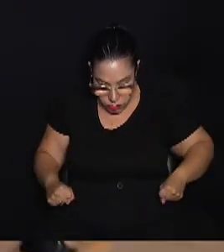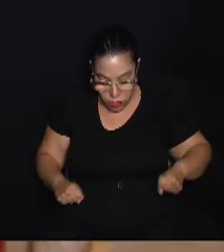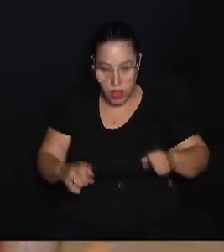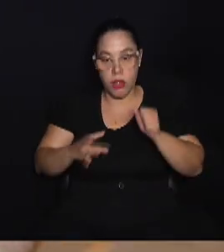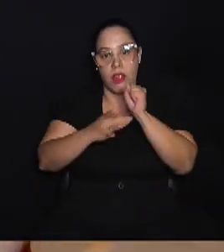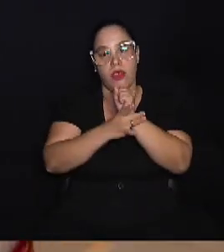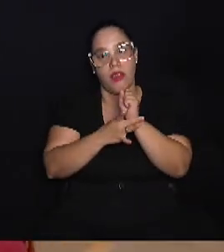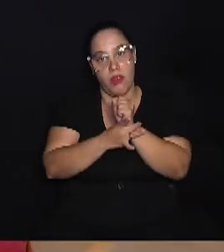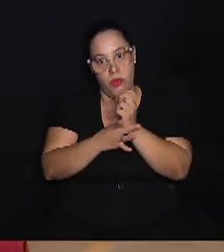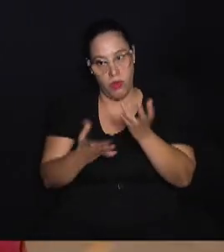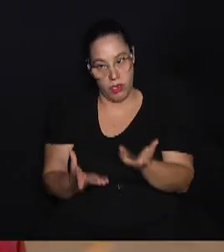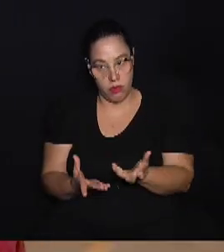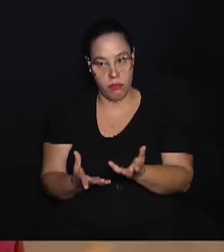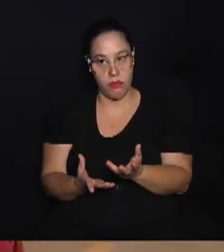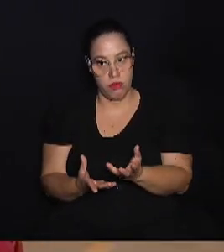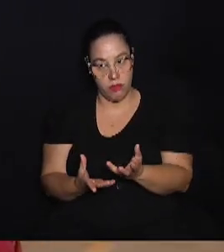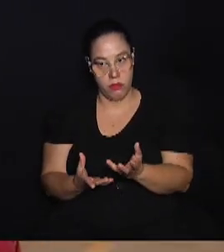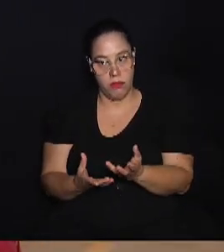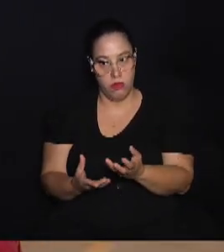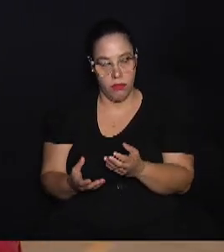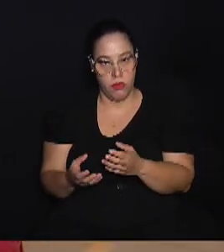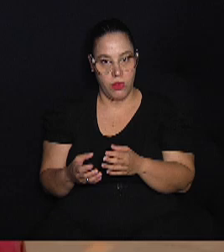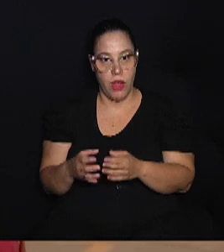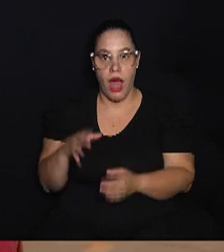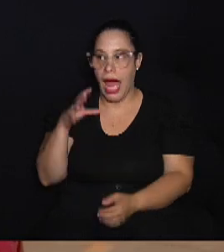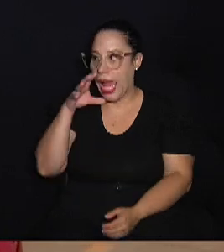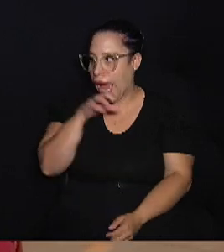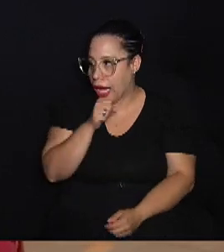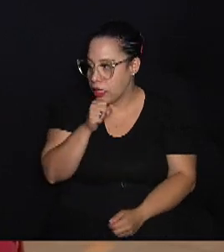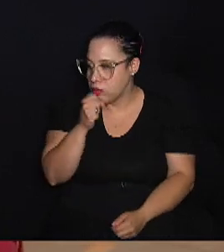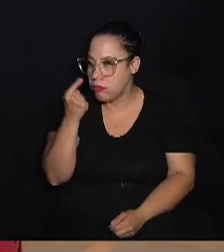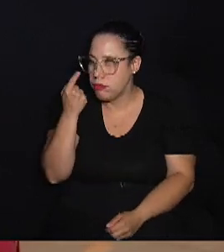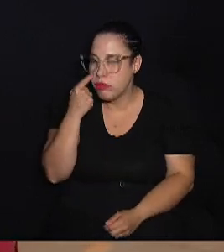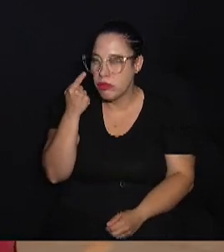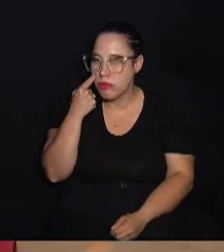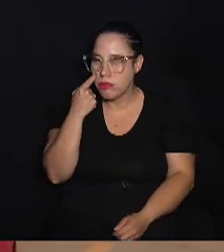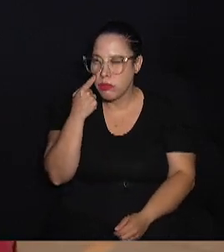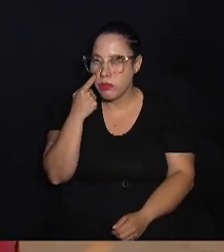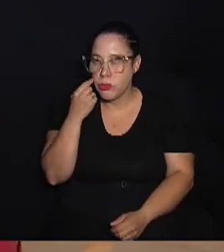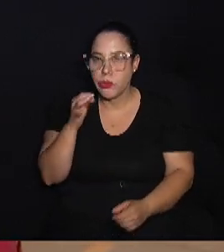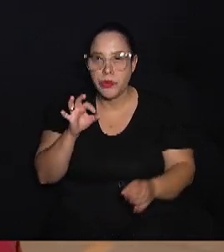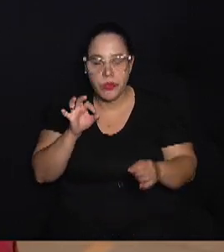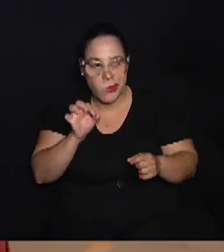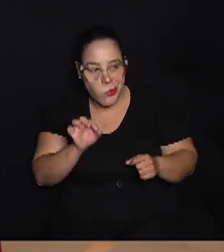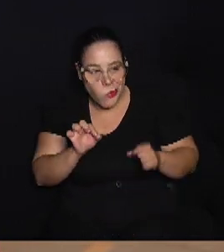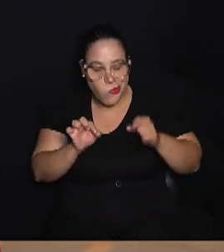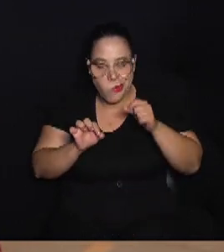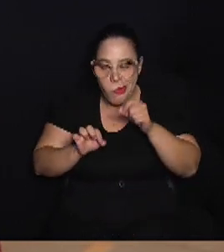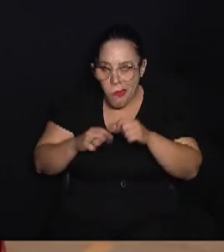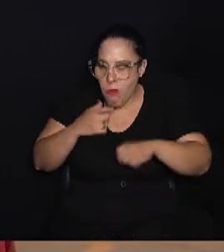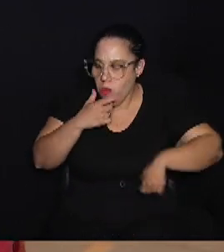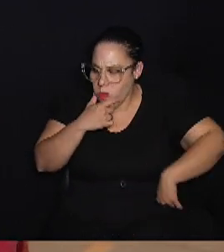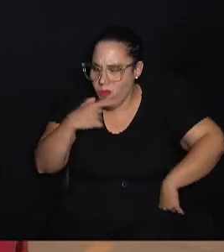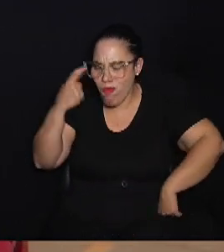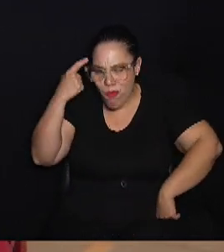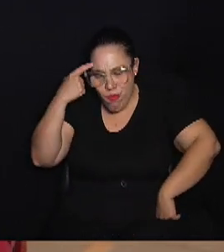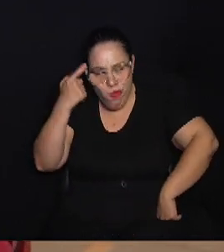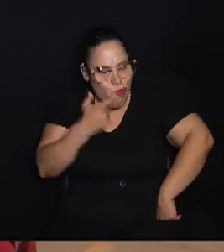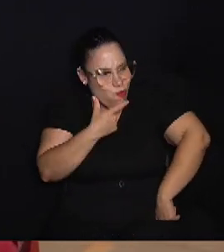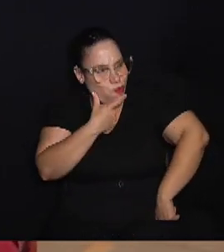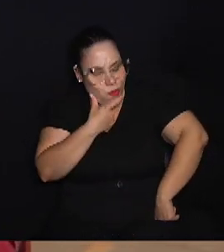segurança deles. E além de ser um jogo muito rápido, né, como a gente pode ver, também é um jogo muito estratégico, né? Demais.